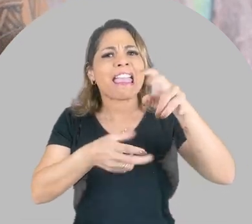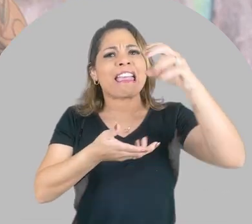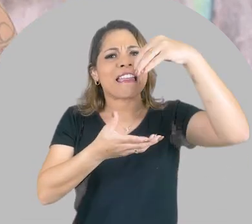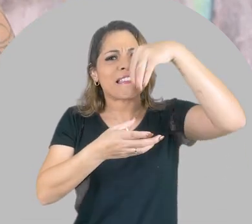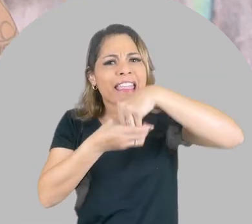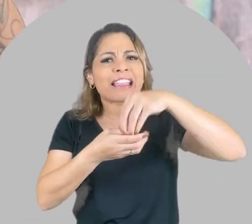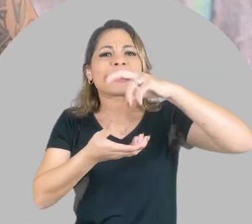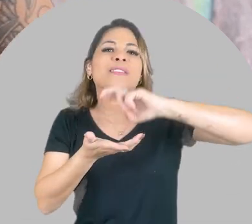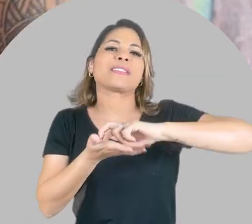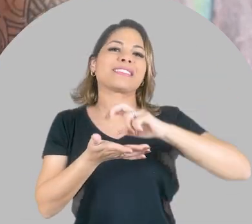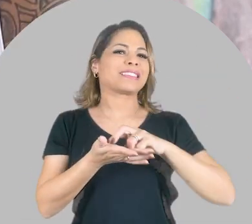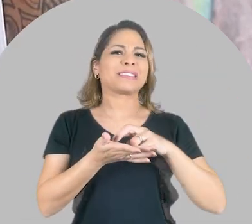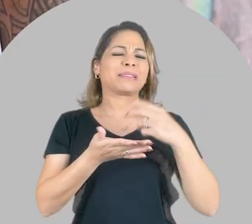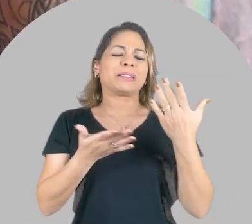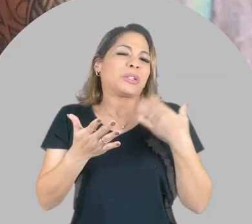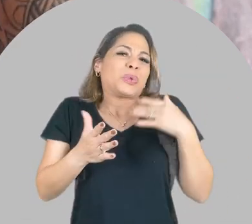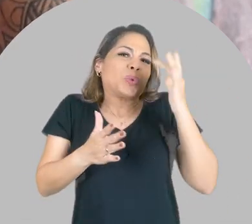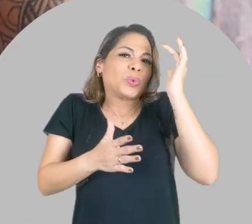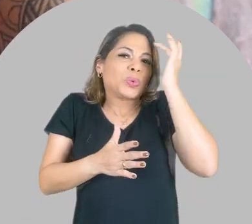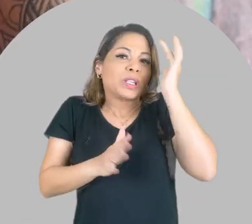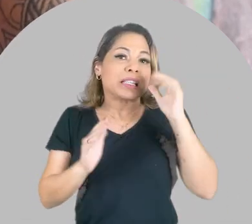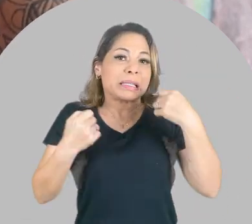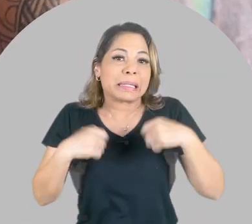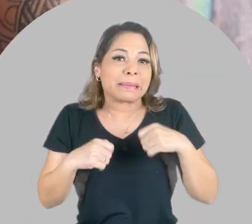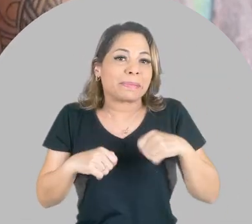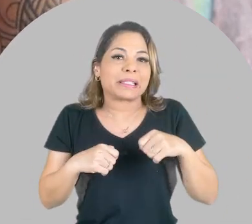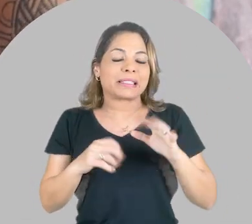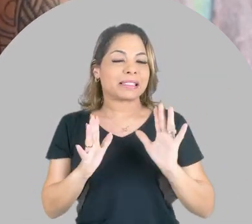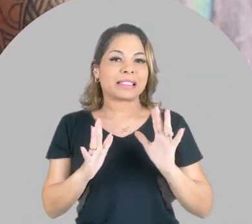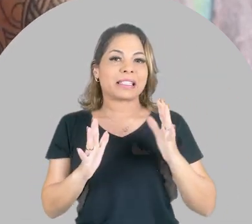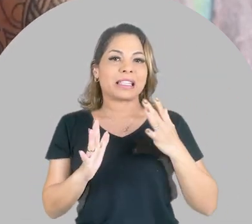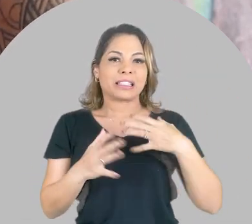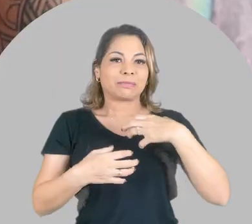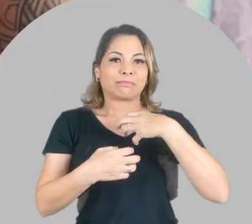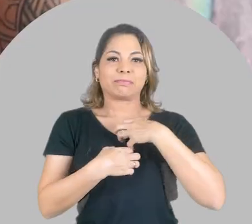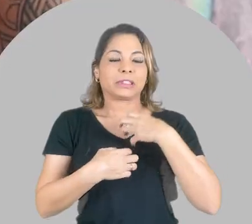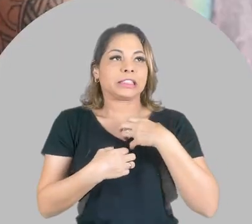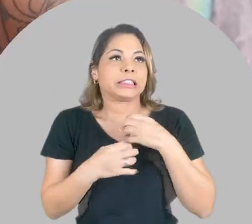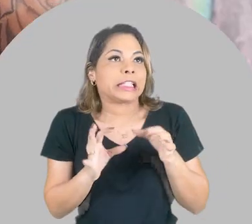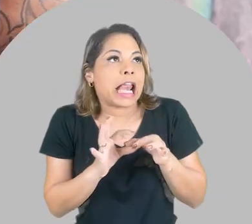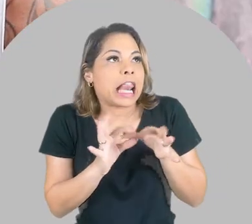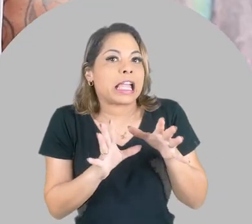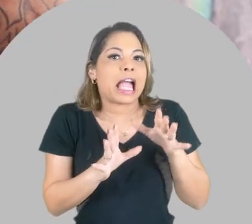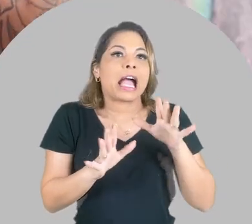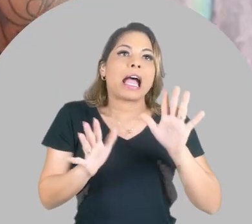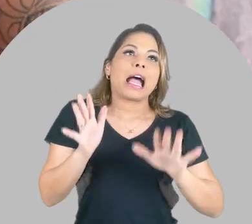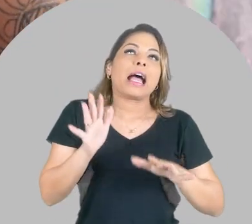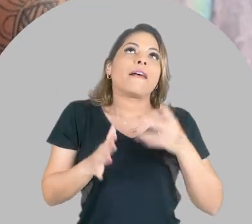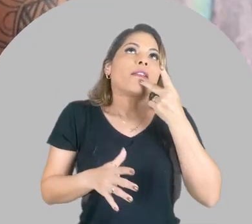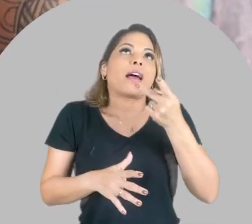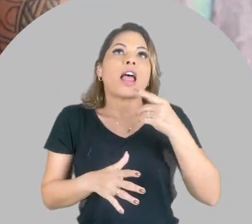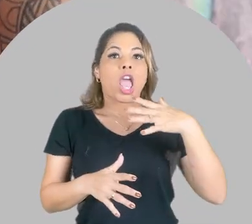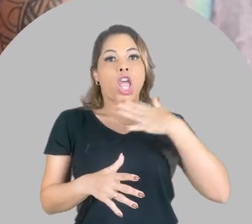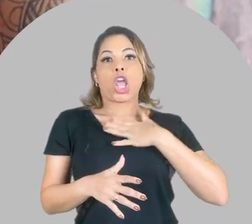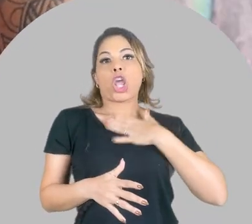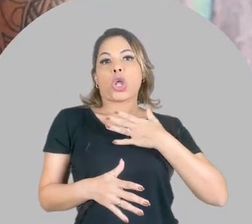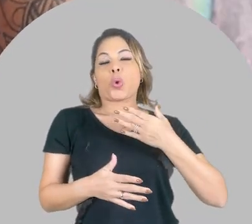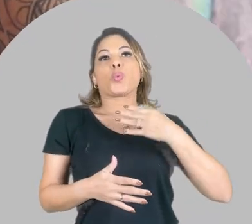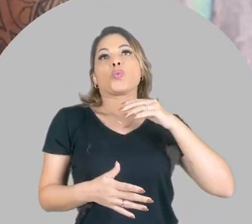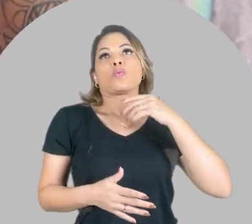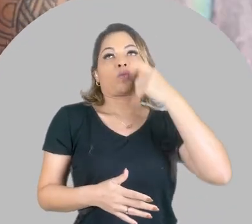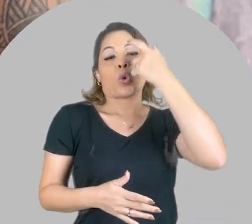skate é do hip hop, sacou? Eu não sei se a gente precisa disso. Eu não me sinto à vontade às vezes de